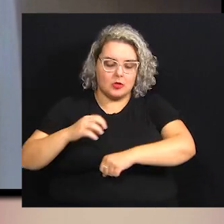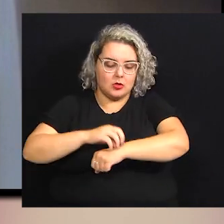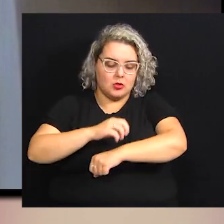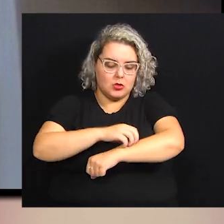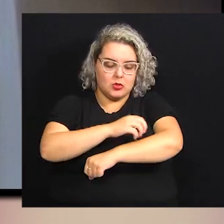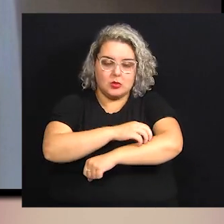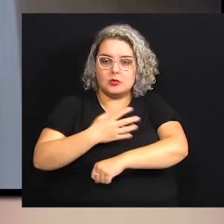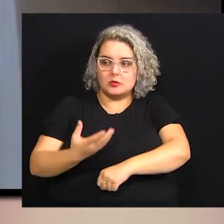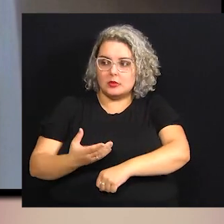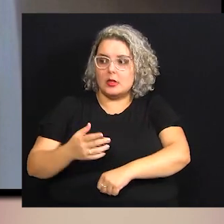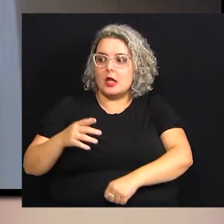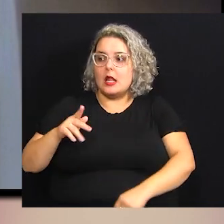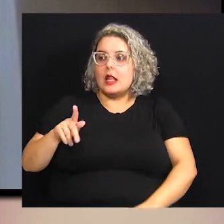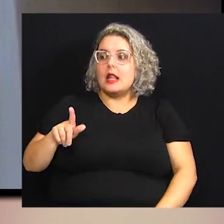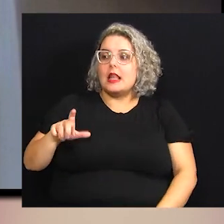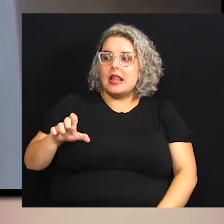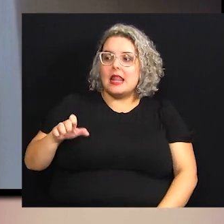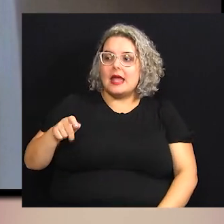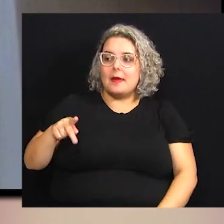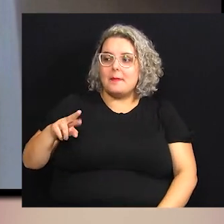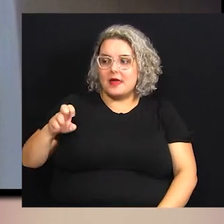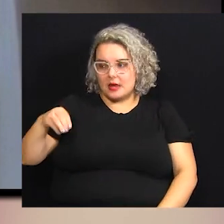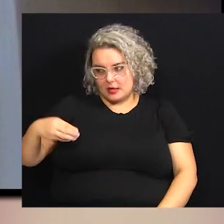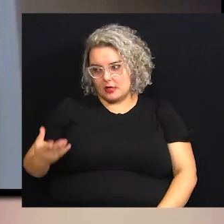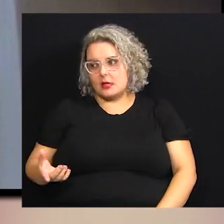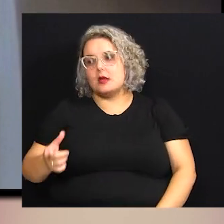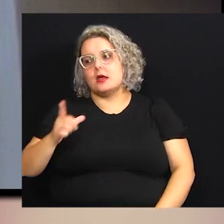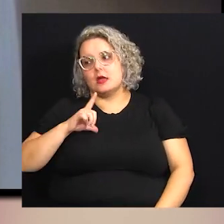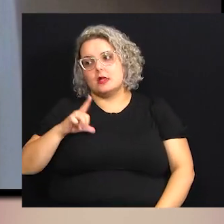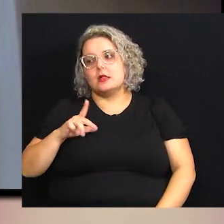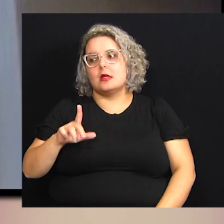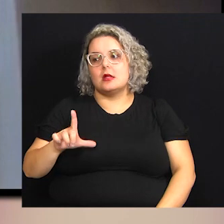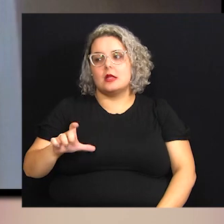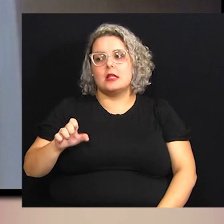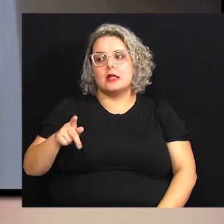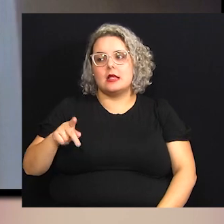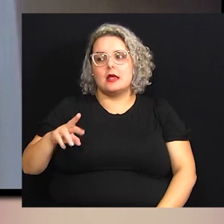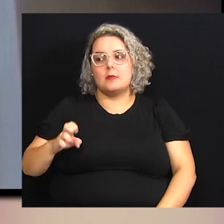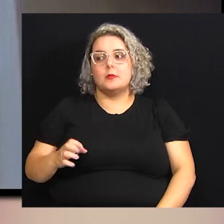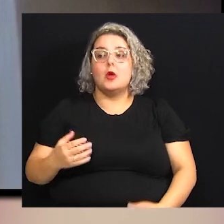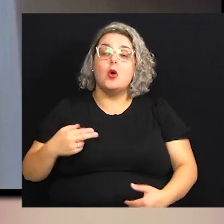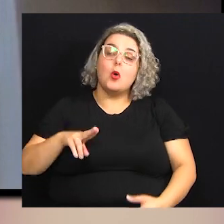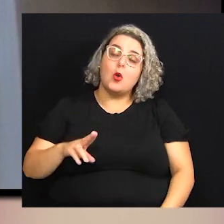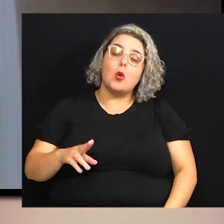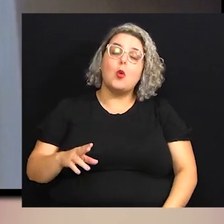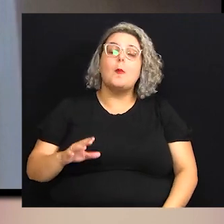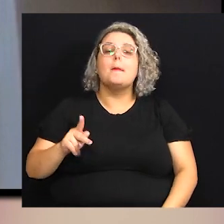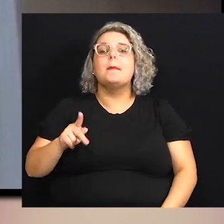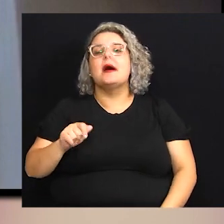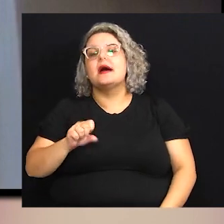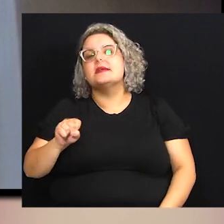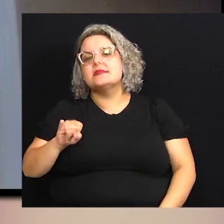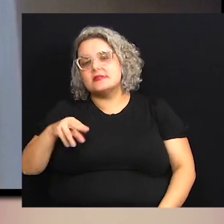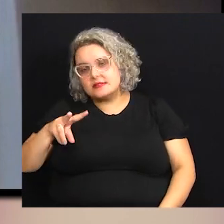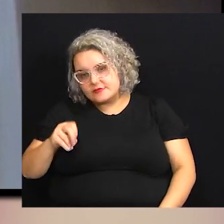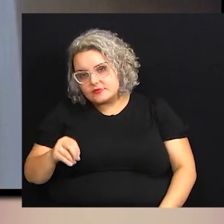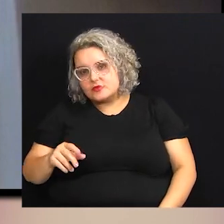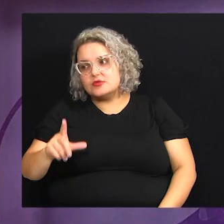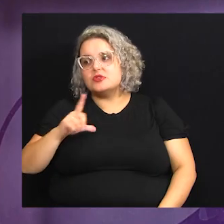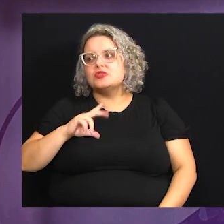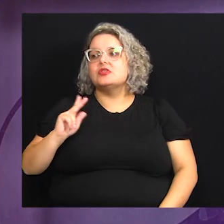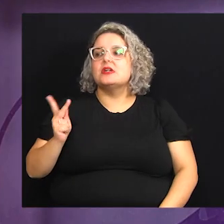chamado Mycobacterium leprae. Então, também tem esse nome de lepra ou bacilo de Hansen. E aí o nome